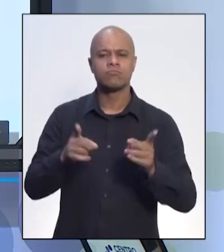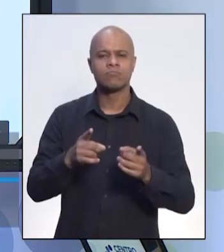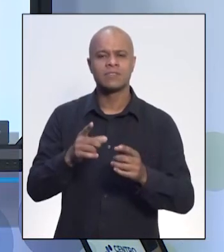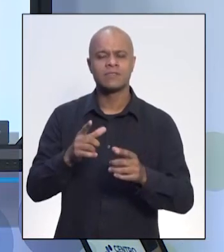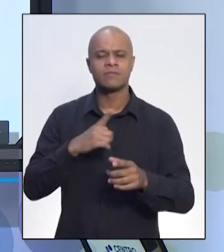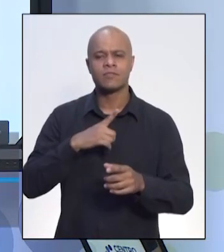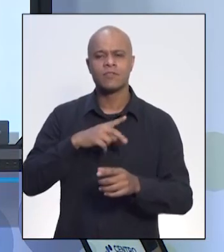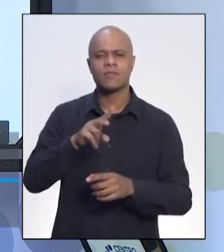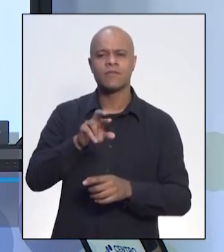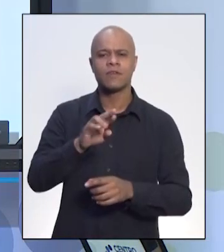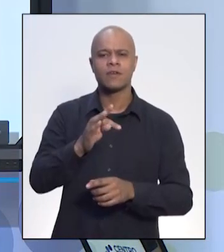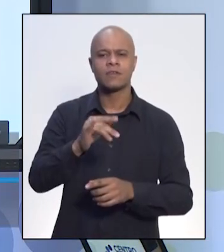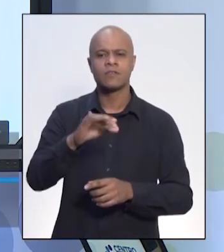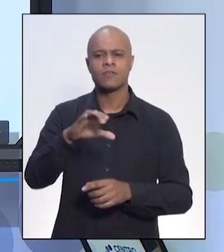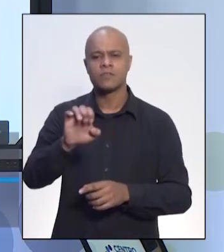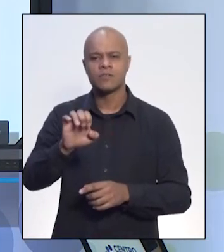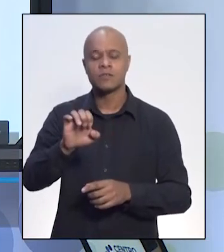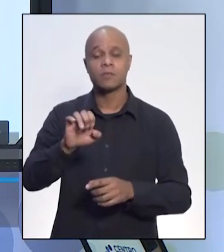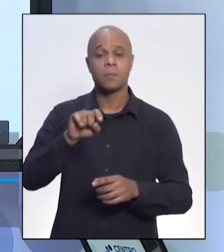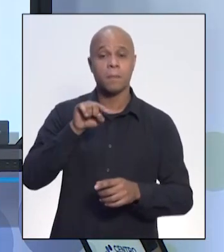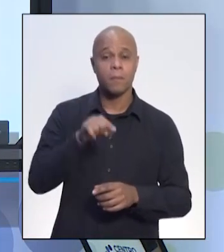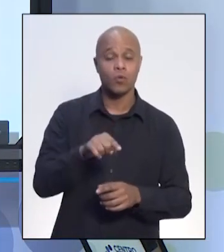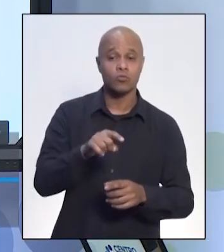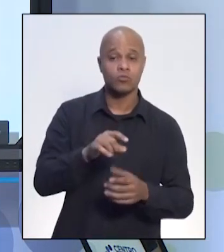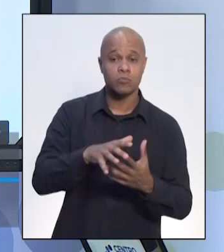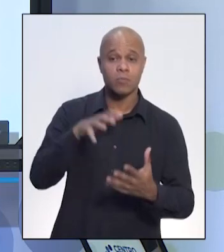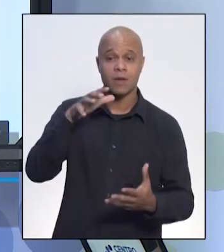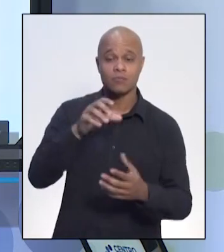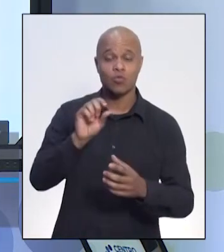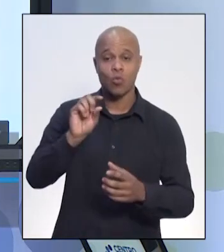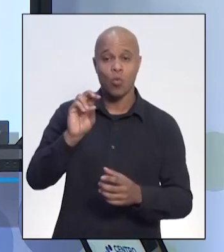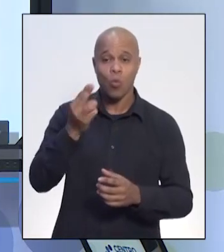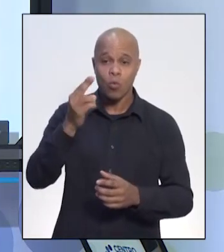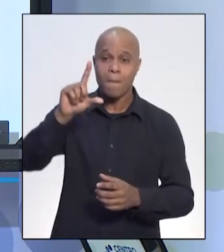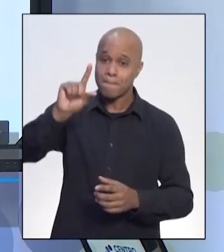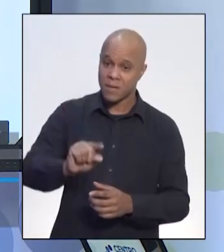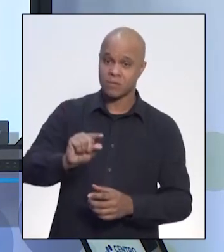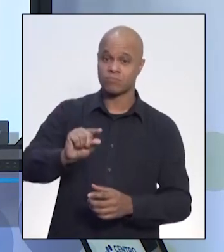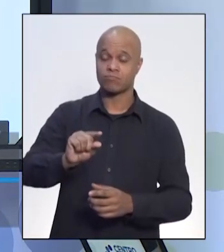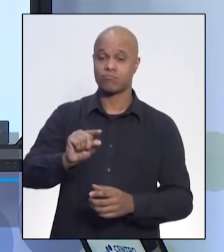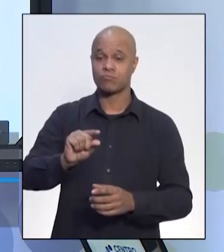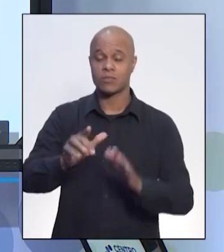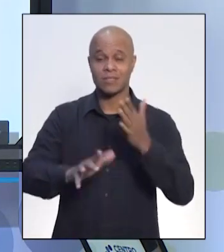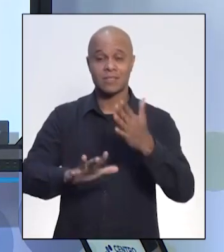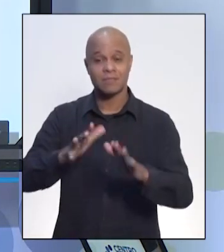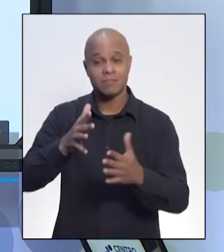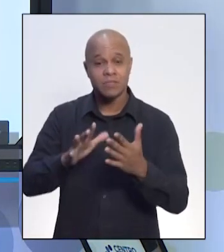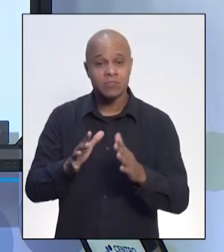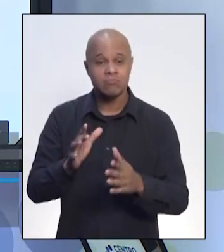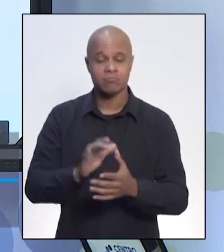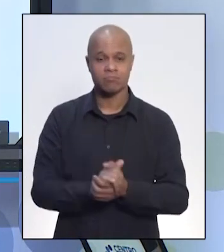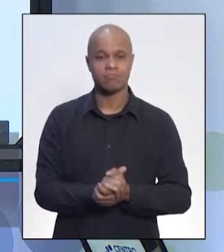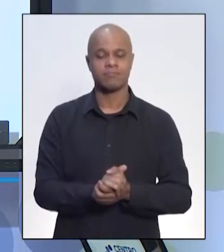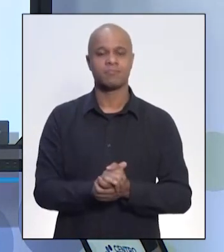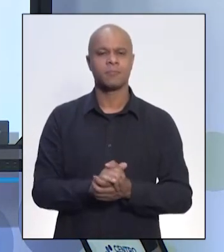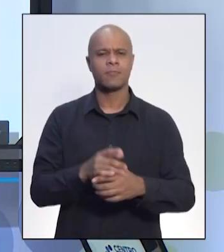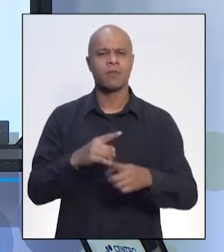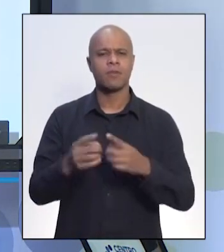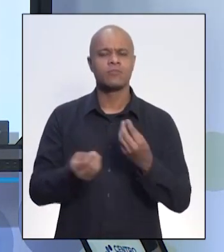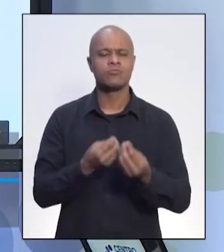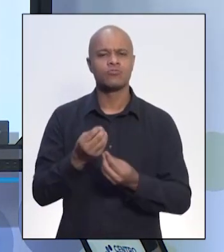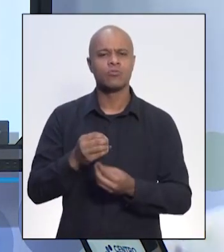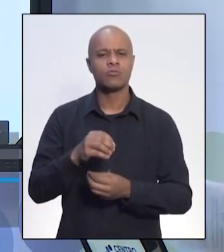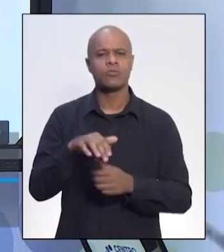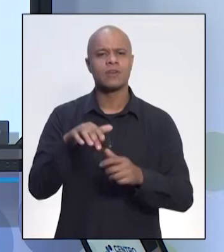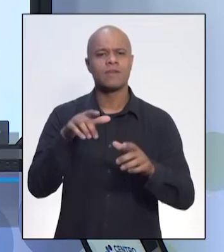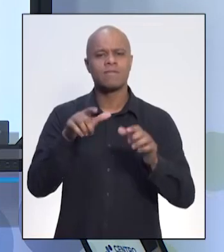vértice pode ser ponto de máximo ou ponto de mínimo. Depende do quê? Da concavidade. Então, como o nosso A, que é o